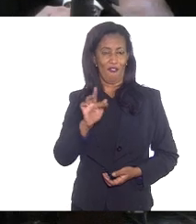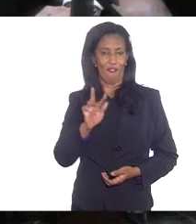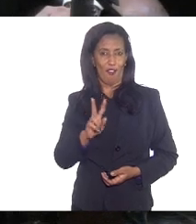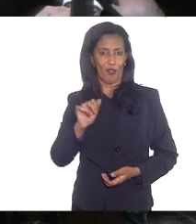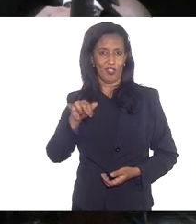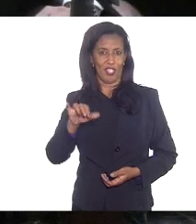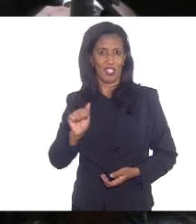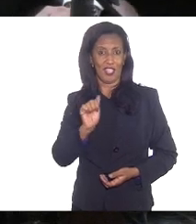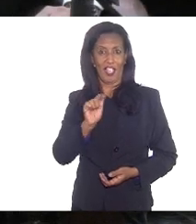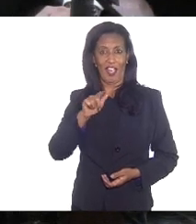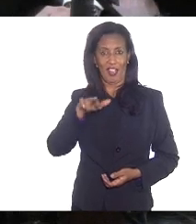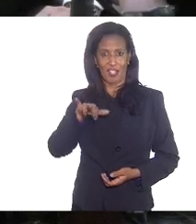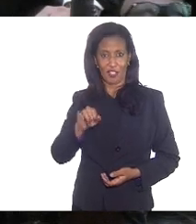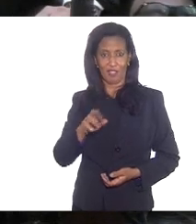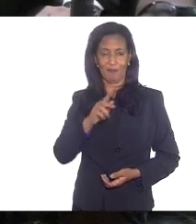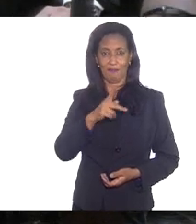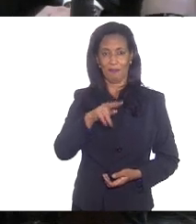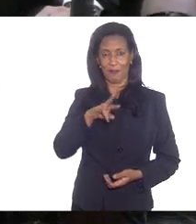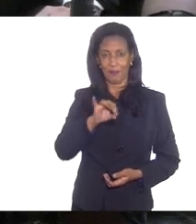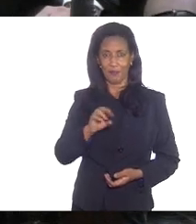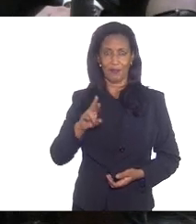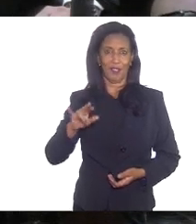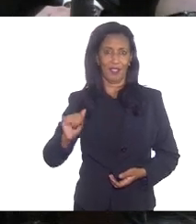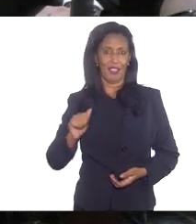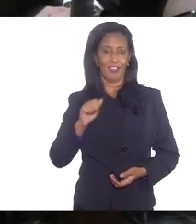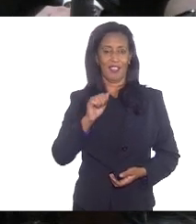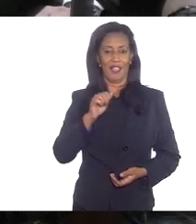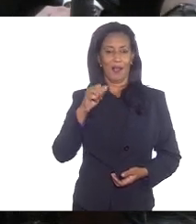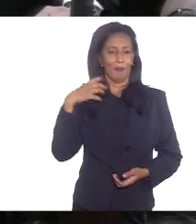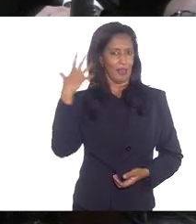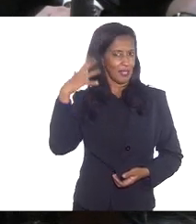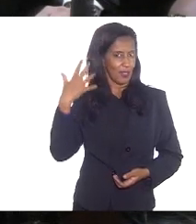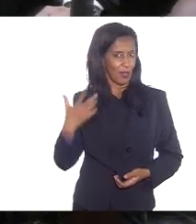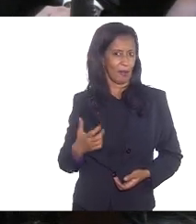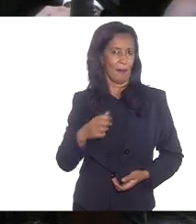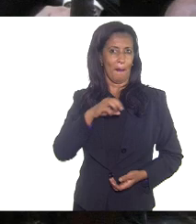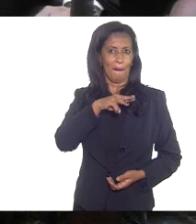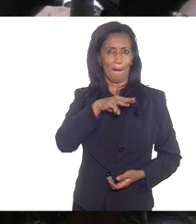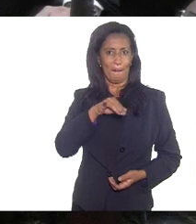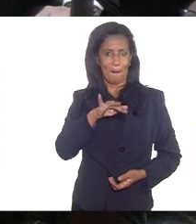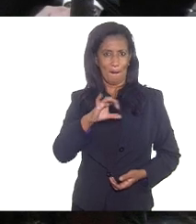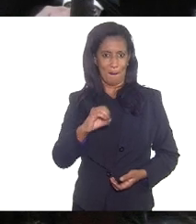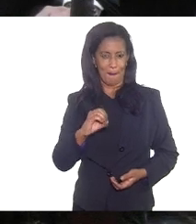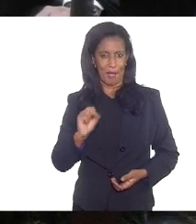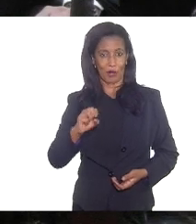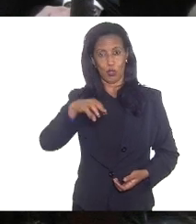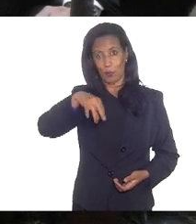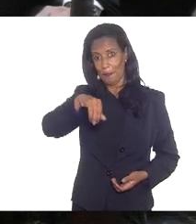Anderson Alexandre, Pedro Ricardo, Valdo Ceasa, Marcelo Cabeleireiro, Marcos Miller,